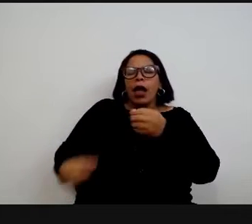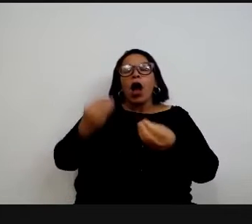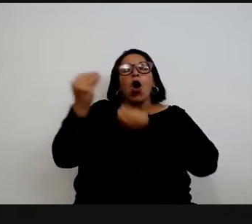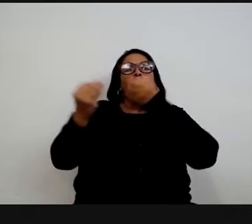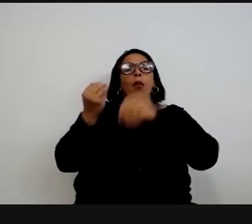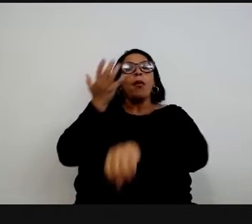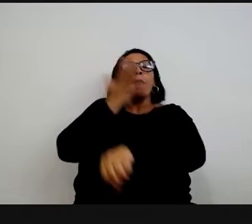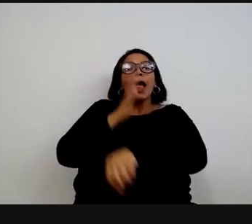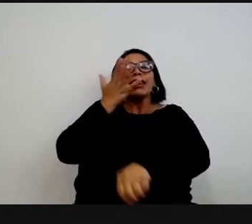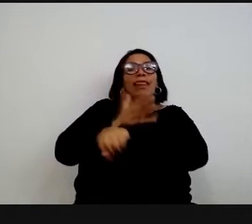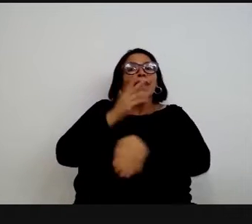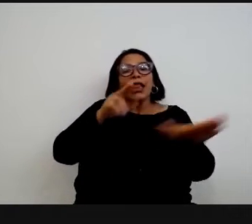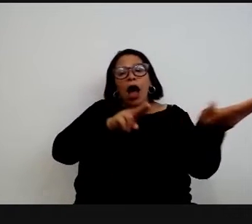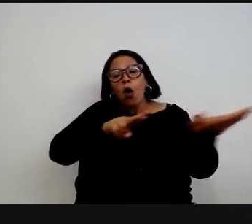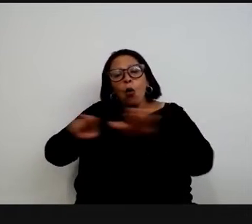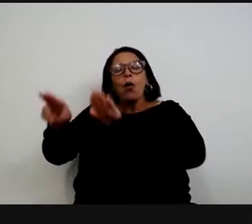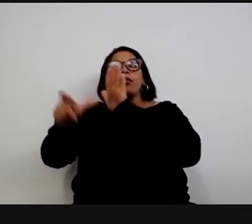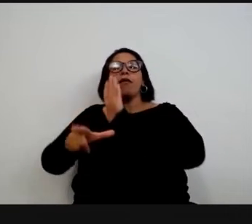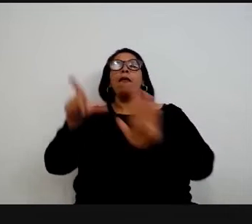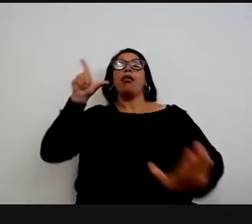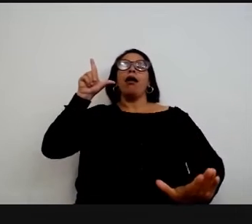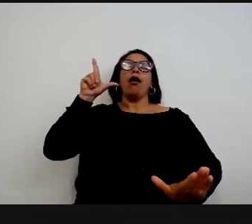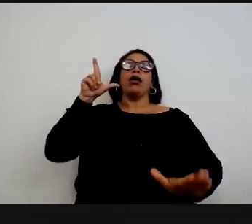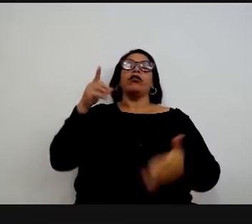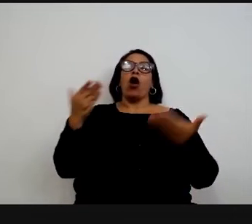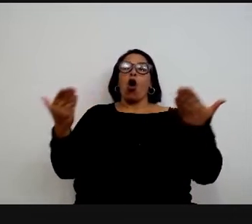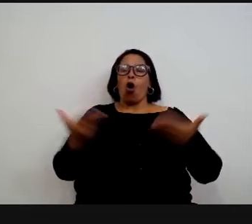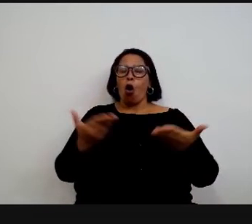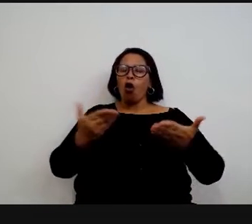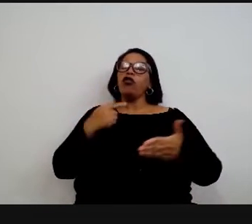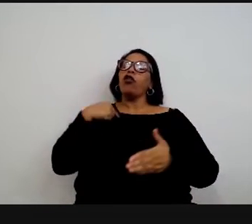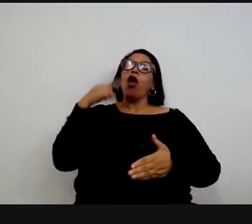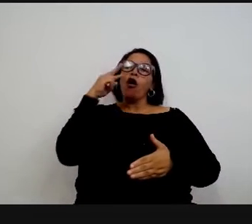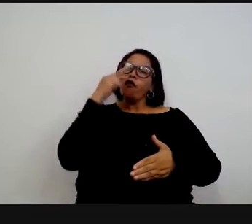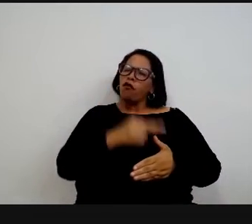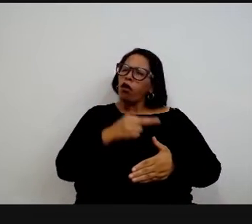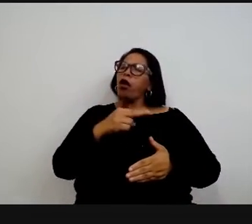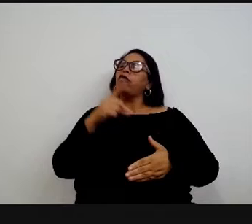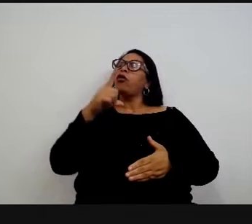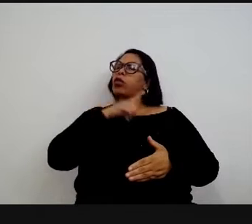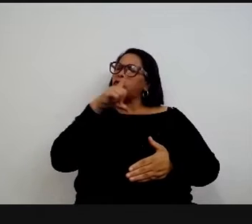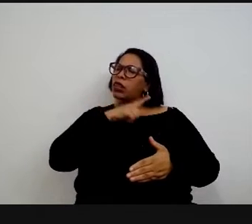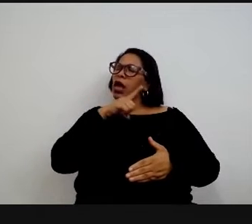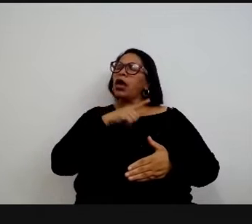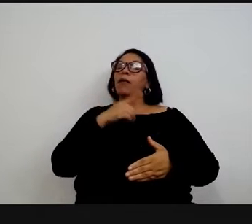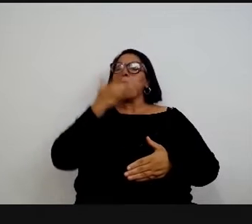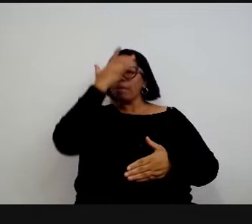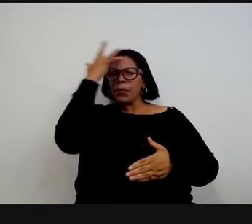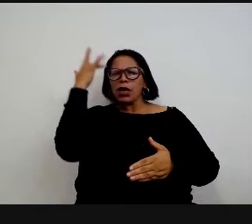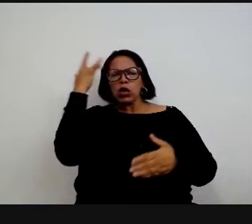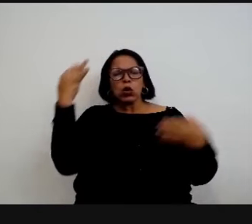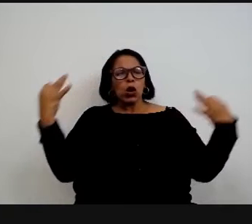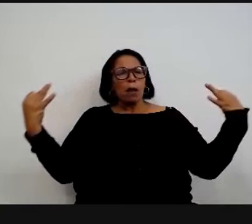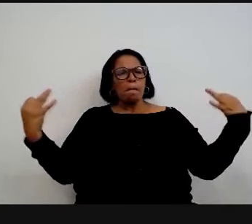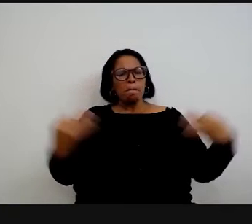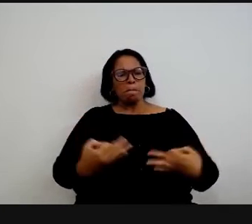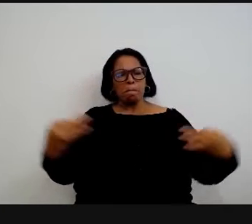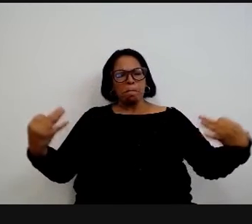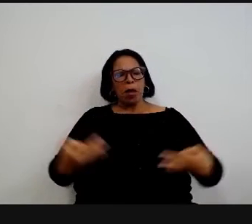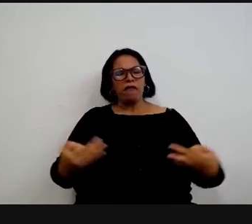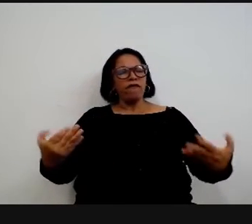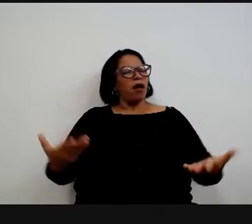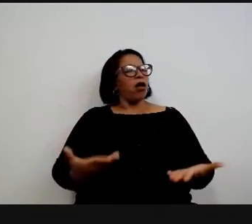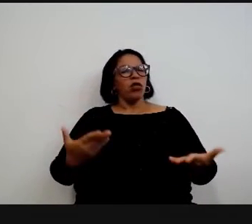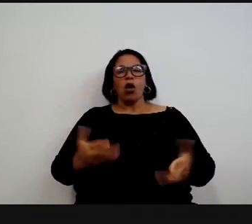minimamente preparados. Né? Hoje eu vejo no ISC que a gente tem assim, auditores altamente